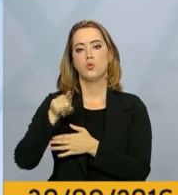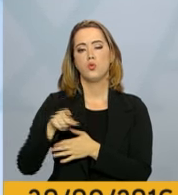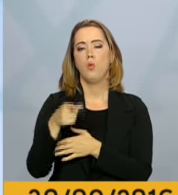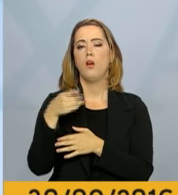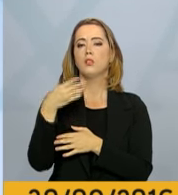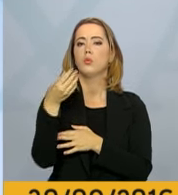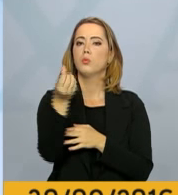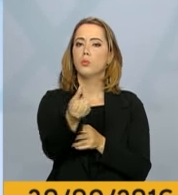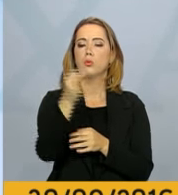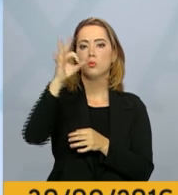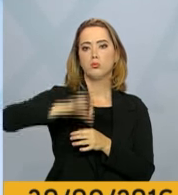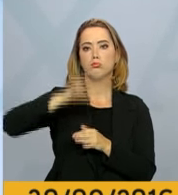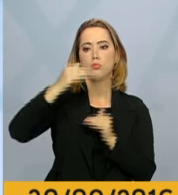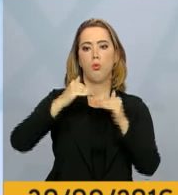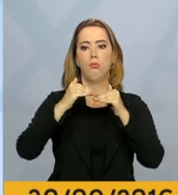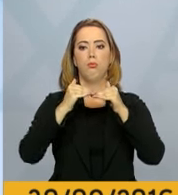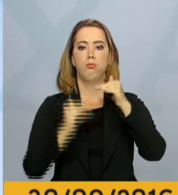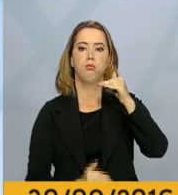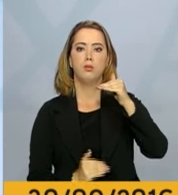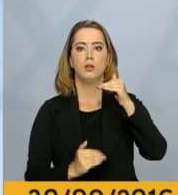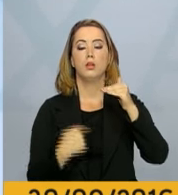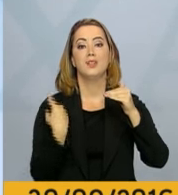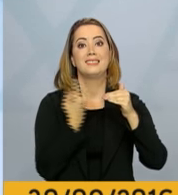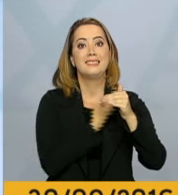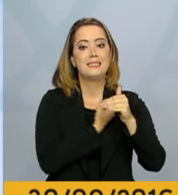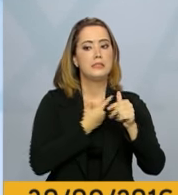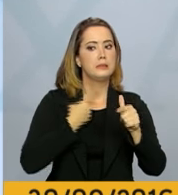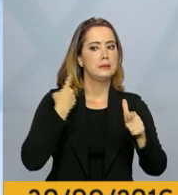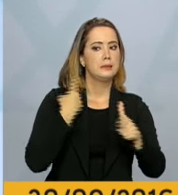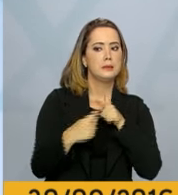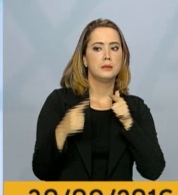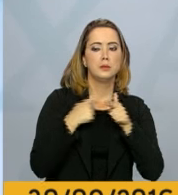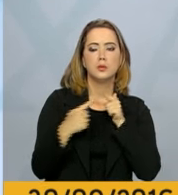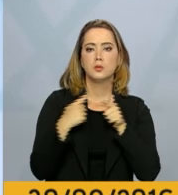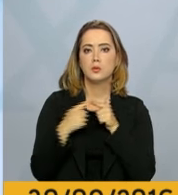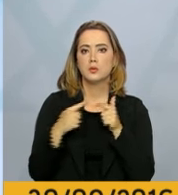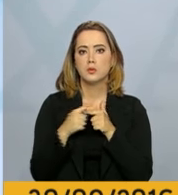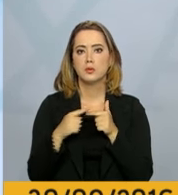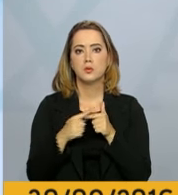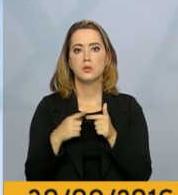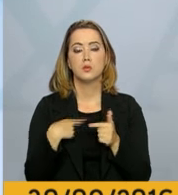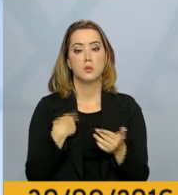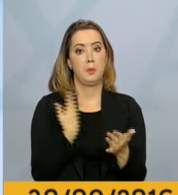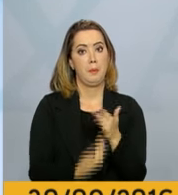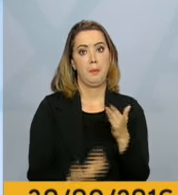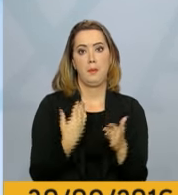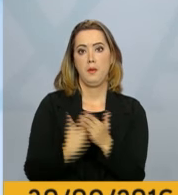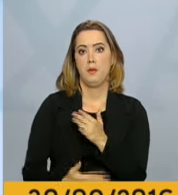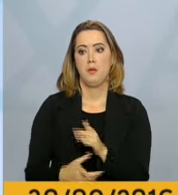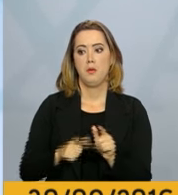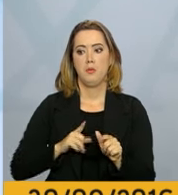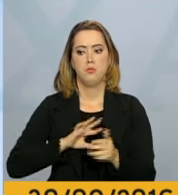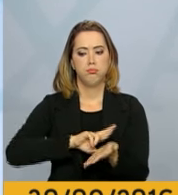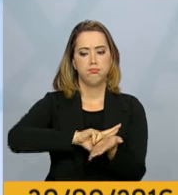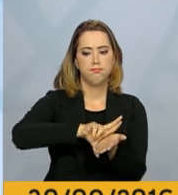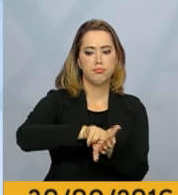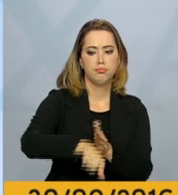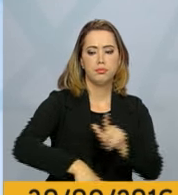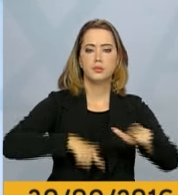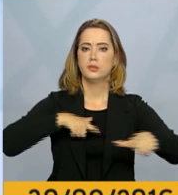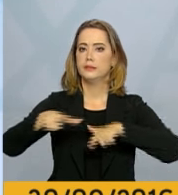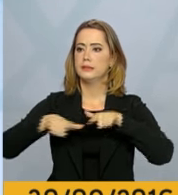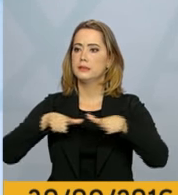E sofremos, portanto, uma recessão que impôs precisamente a perda de postos de trabalho